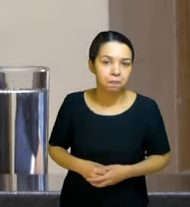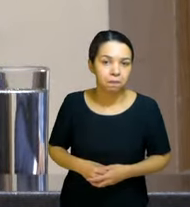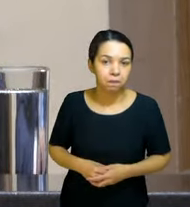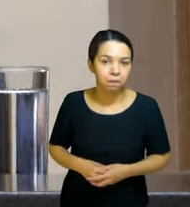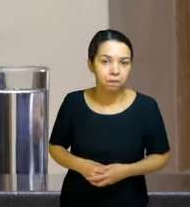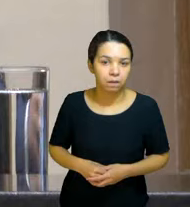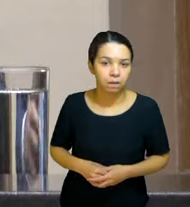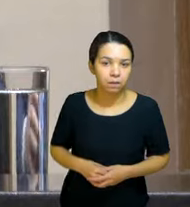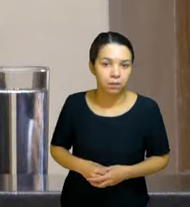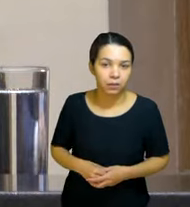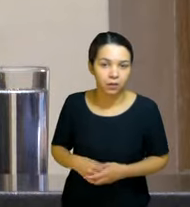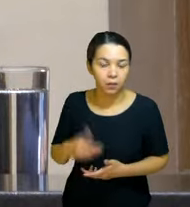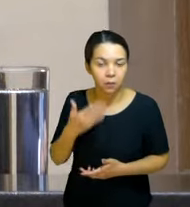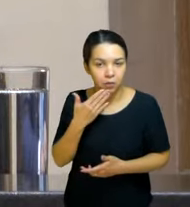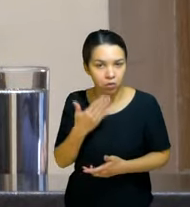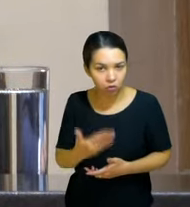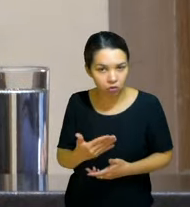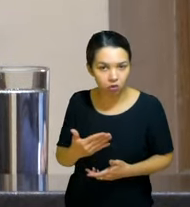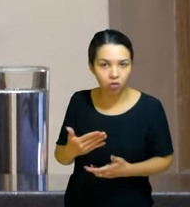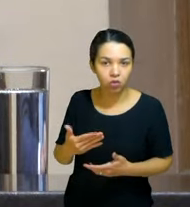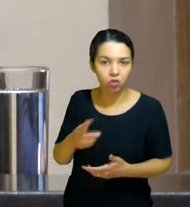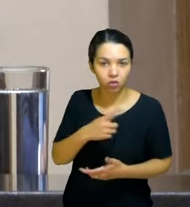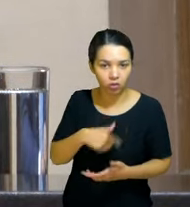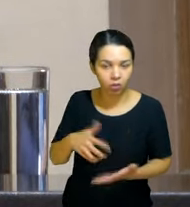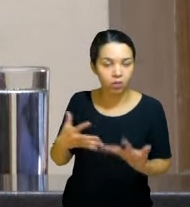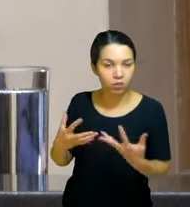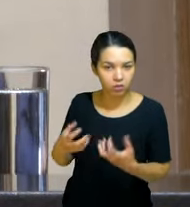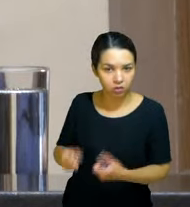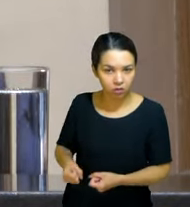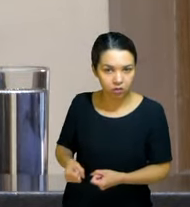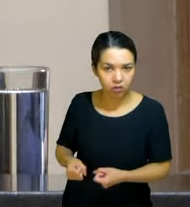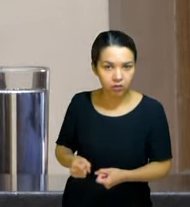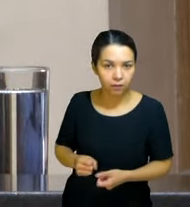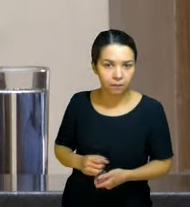ser atendido, seja atendido, que as